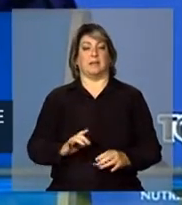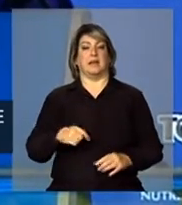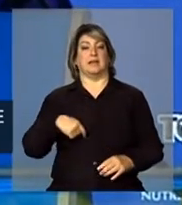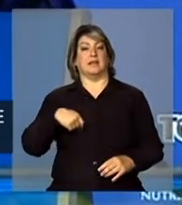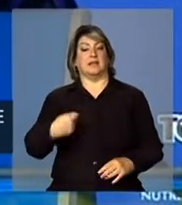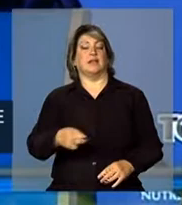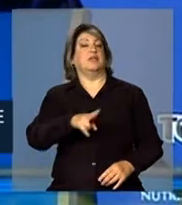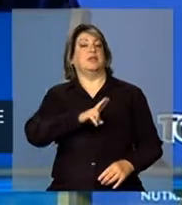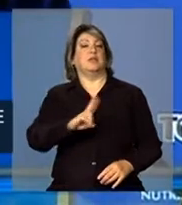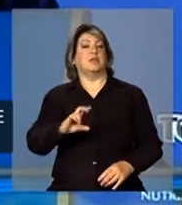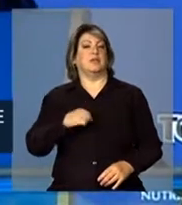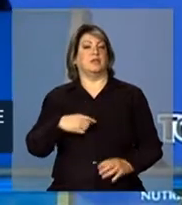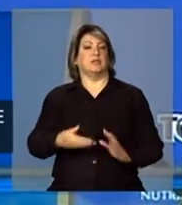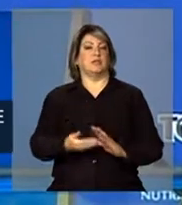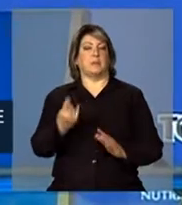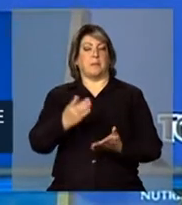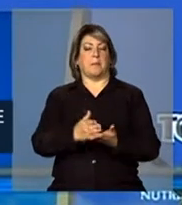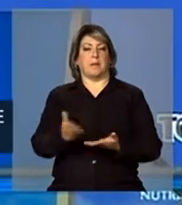tiraríamos uma parte